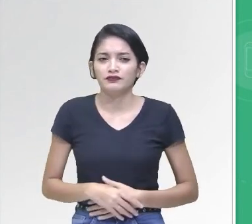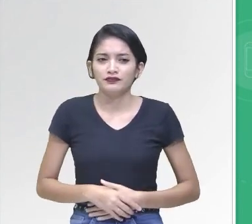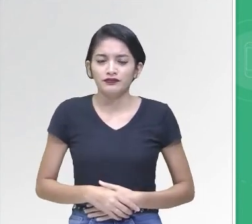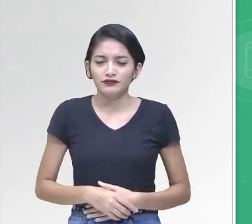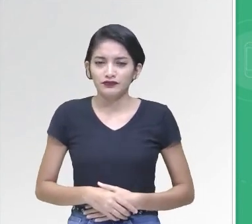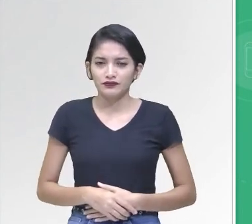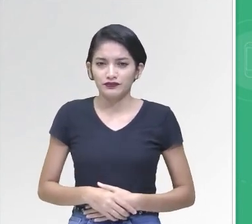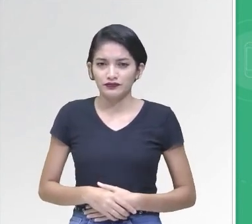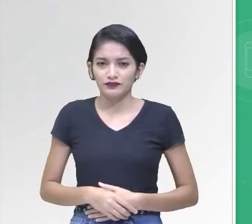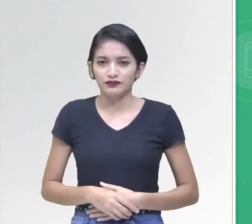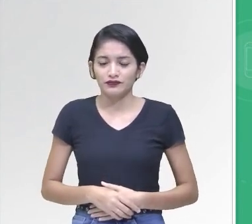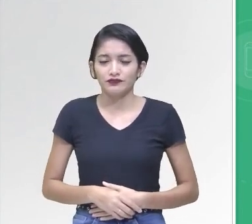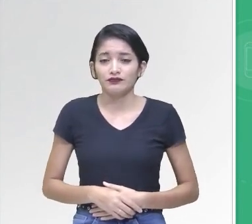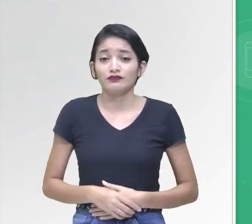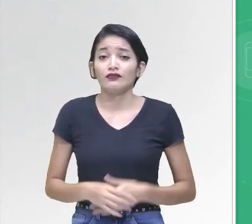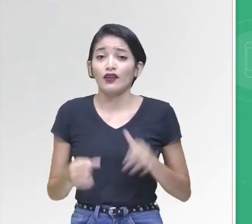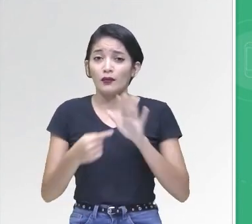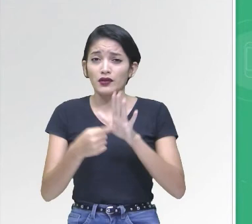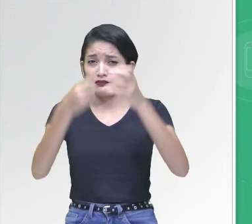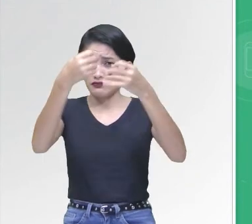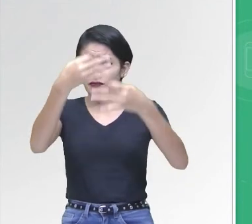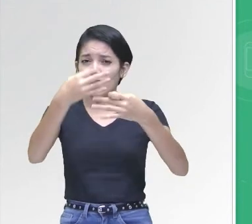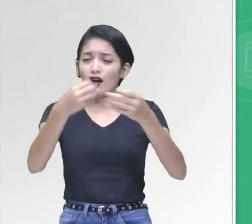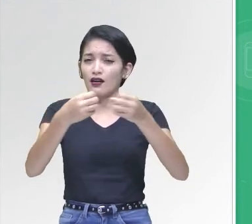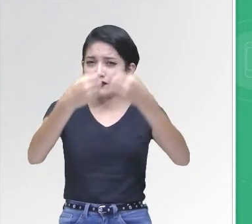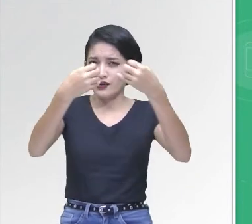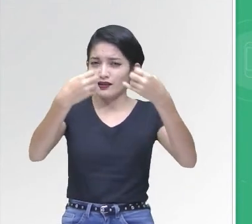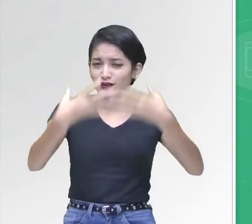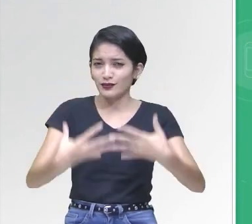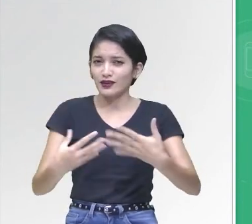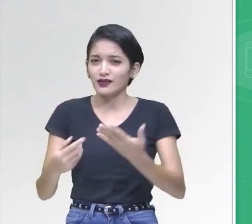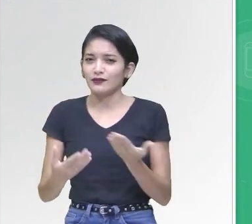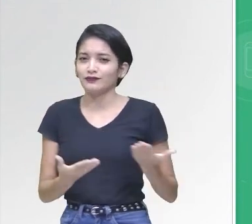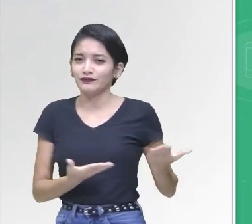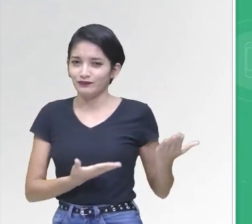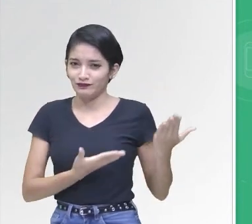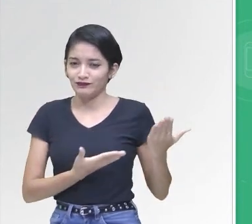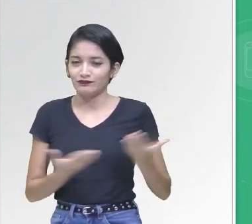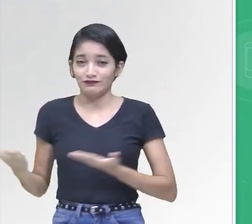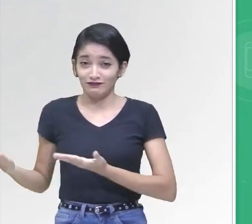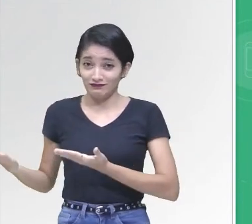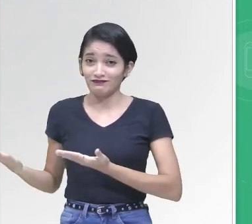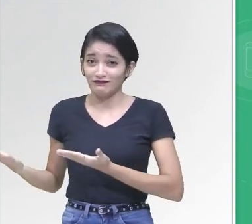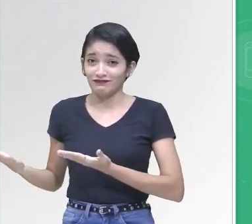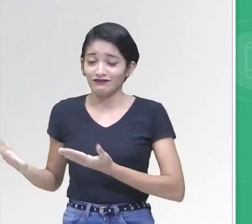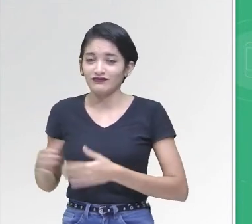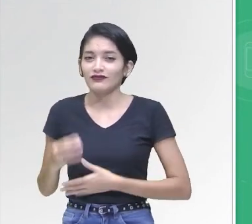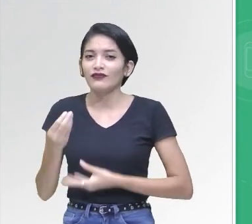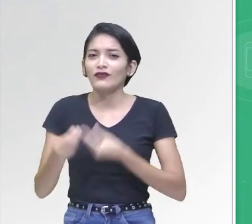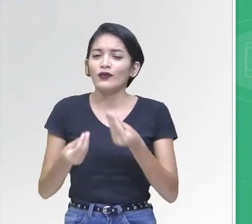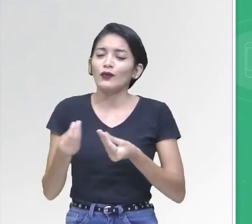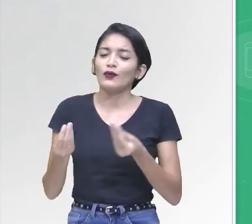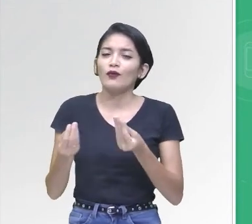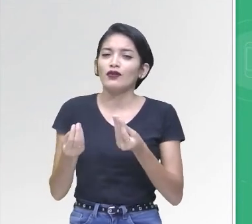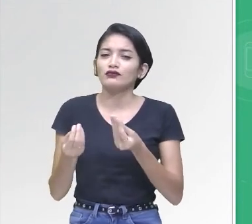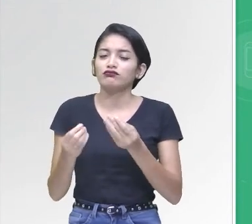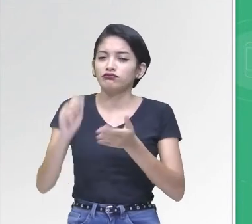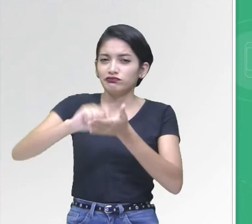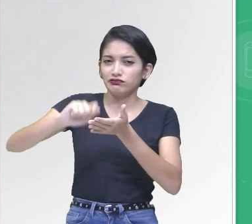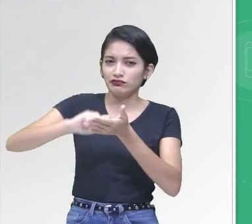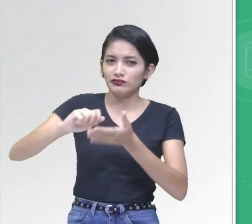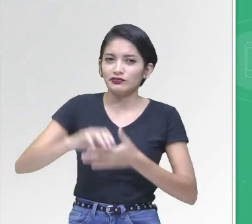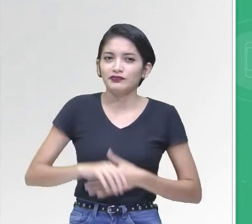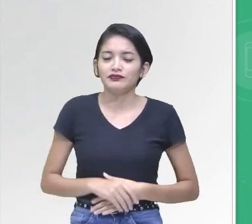tú hablas, él ou ella ou usted habla. Como é que vai ficar, Laura? Laura